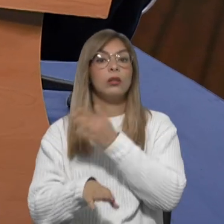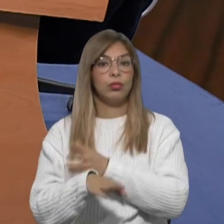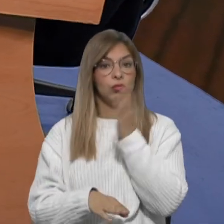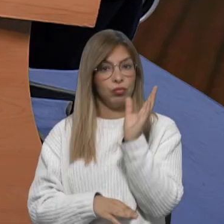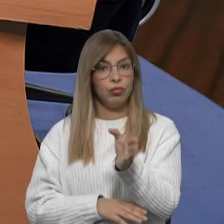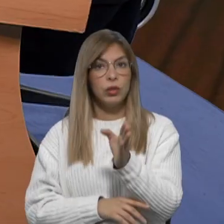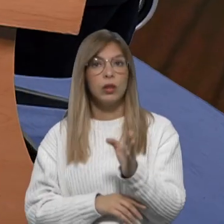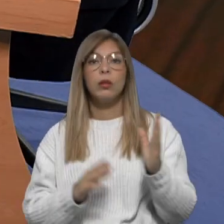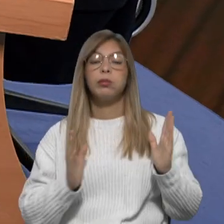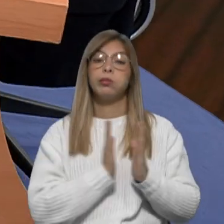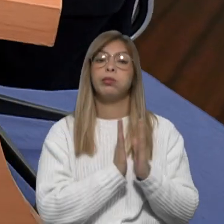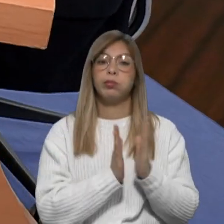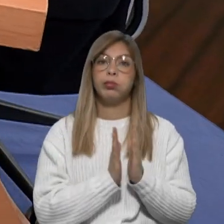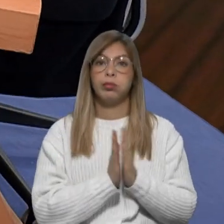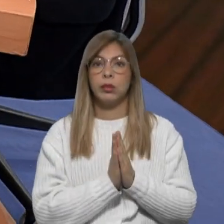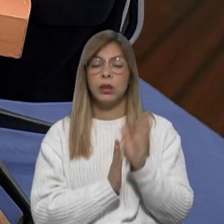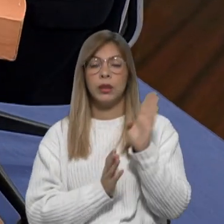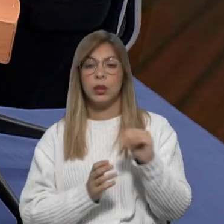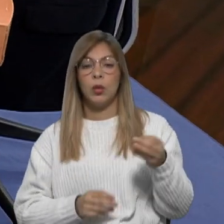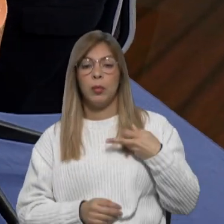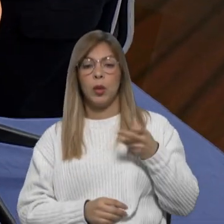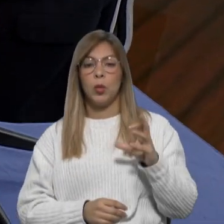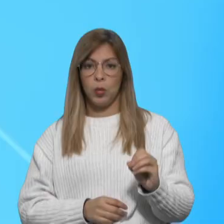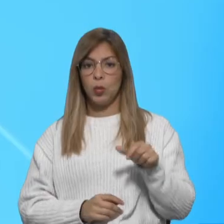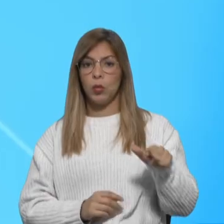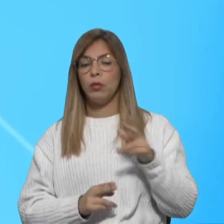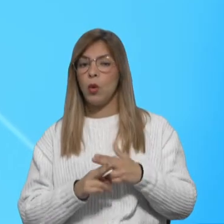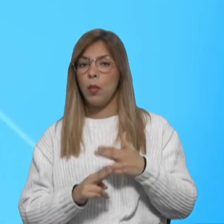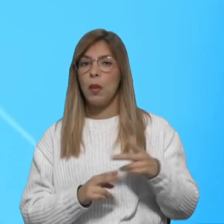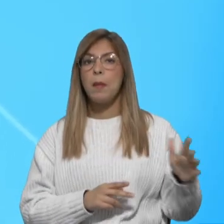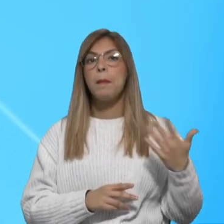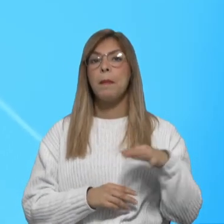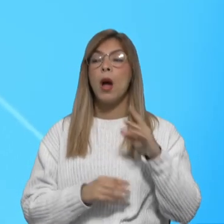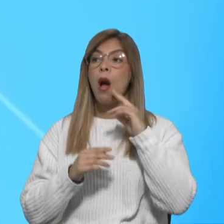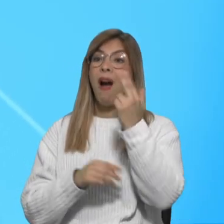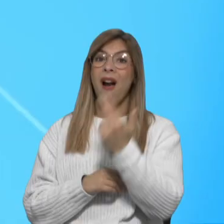Basílica de São Pedro. Bom, nomeadamente jogando em casa, não é? Sim. Mas dentro do mercado aberto da arte,